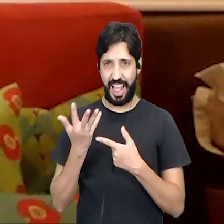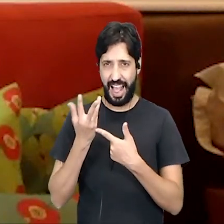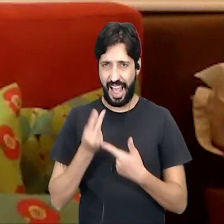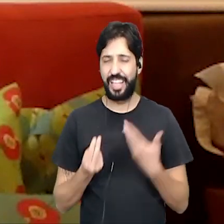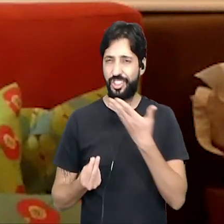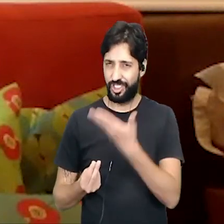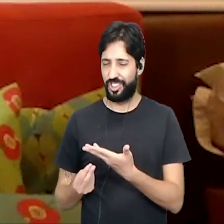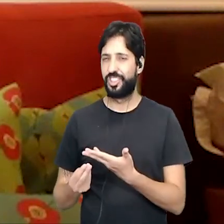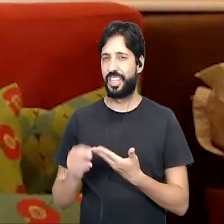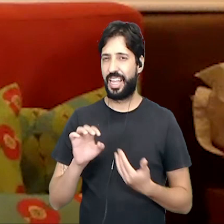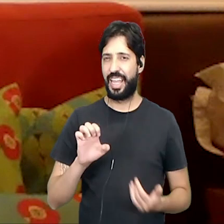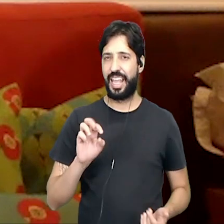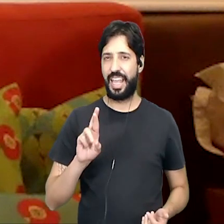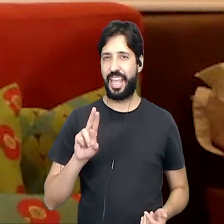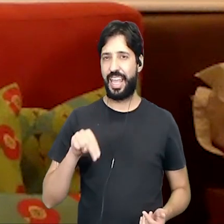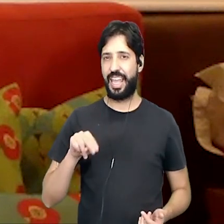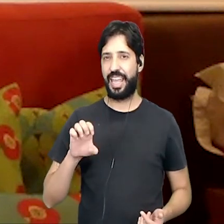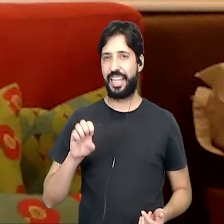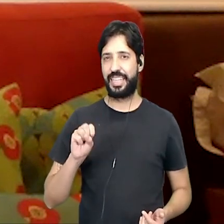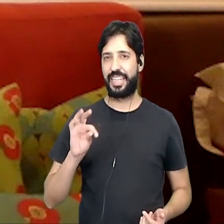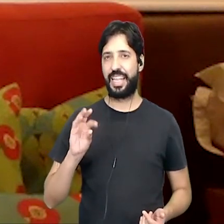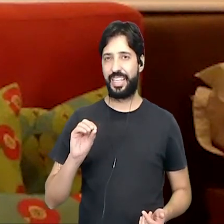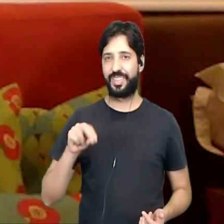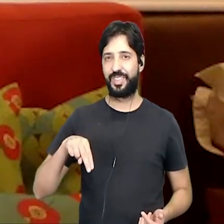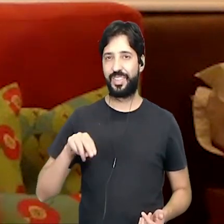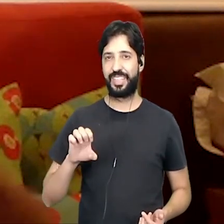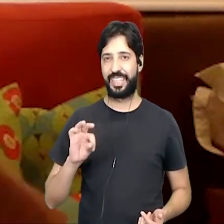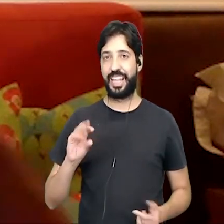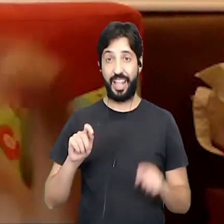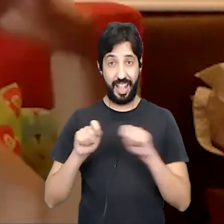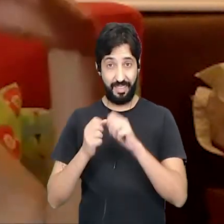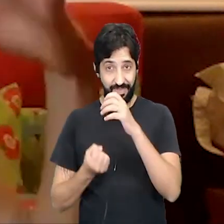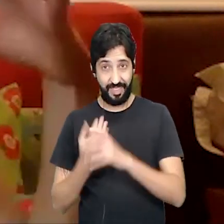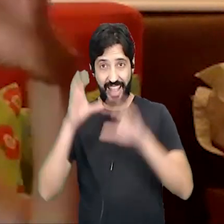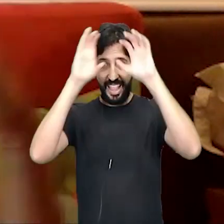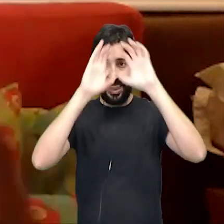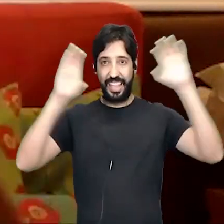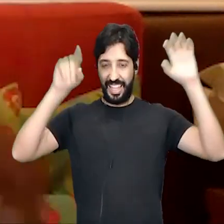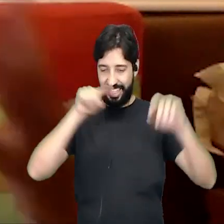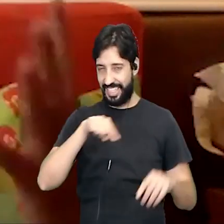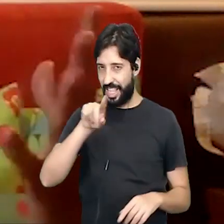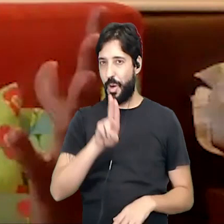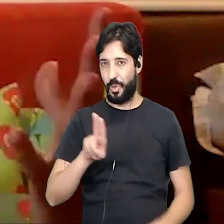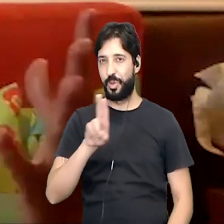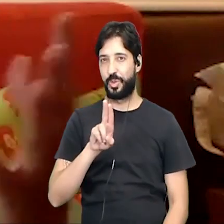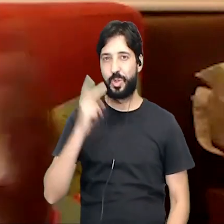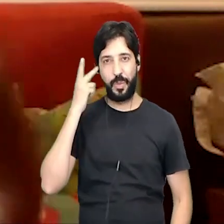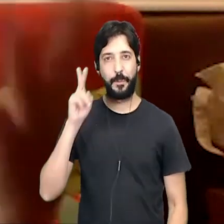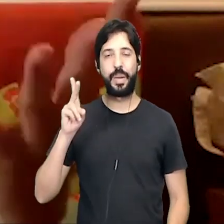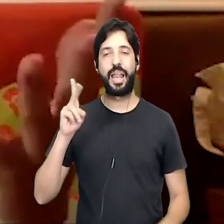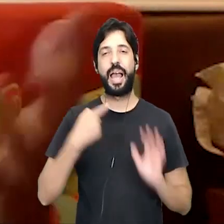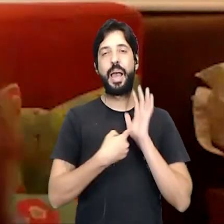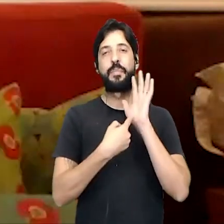o Neto, né, que é esse artista, o Ernesto Neto, que então concebeu esse céu